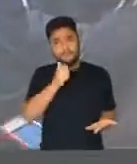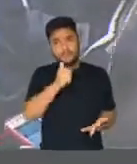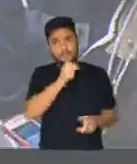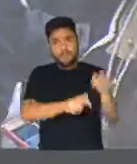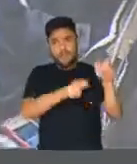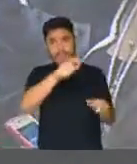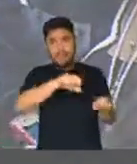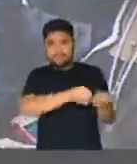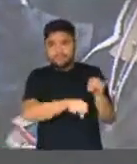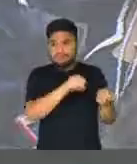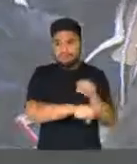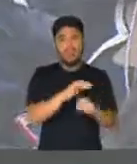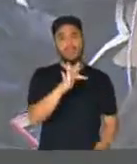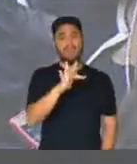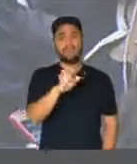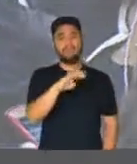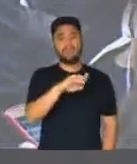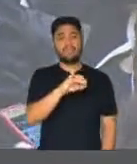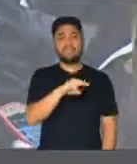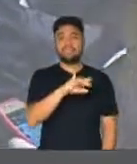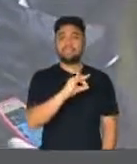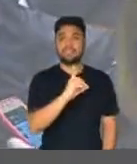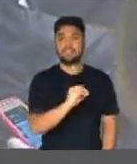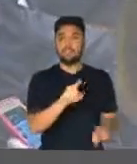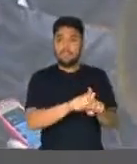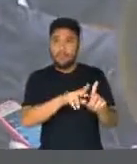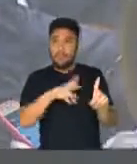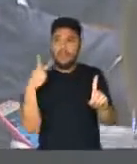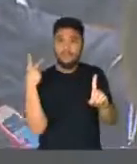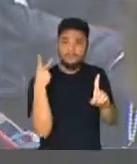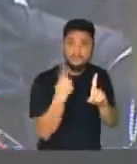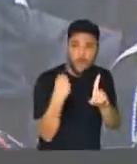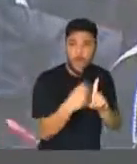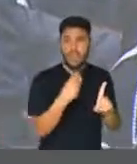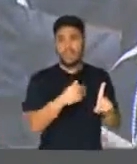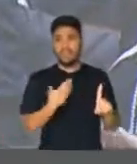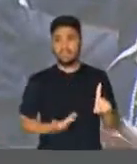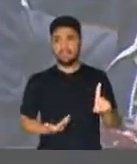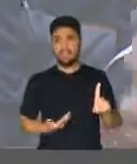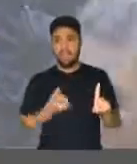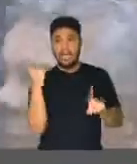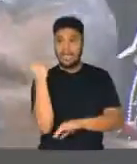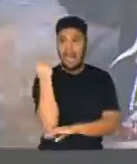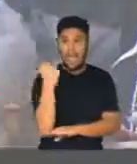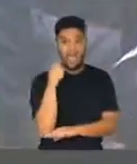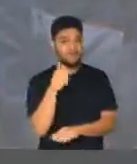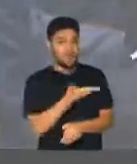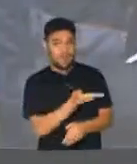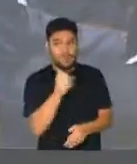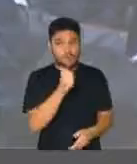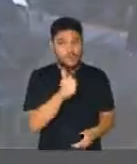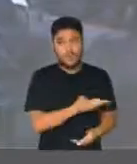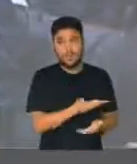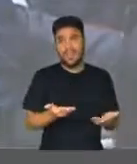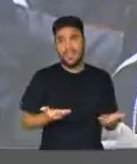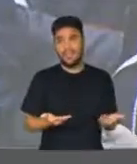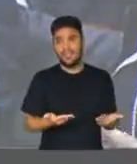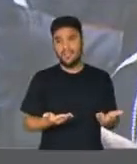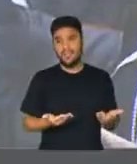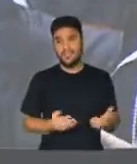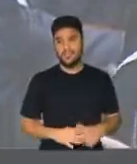de feminicídio, homicídio e lesões corporais de natureza gravíssima e grave contra as mulheres, por serem